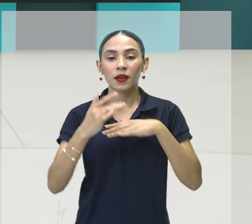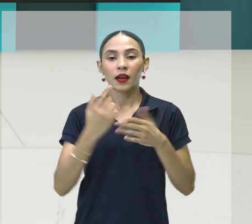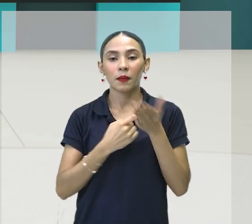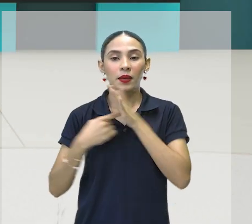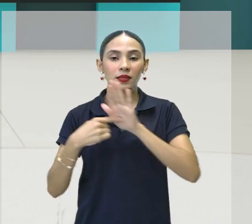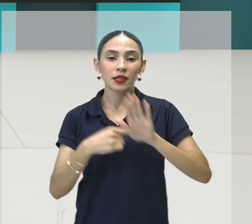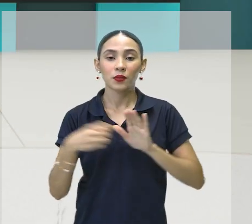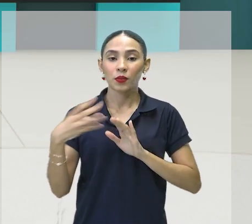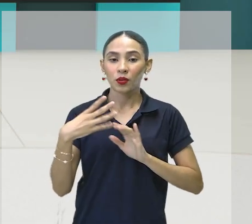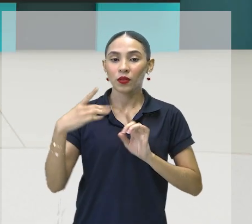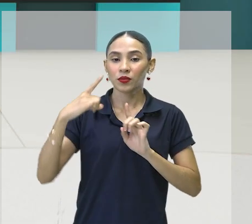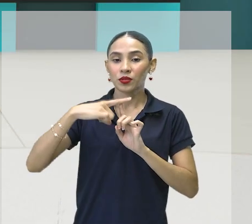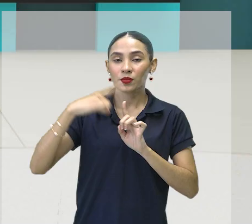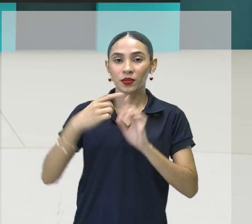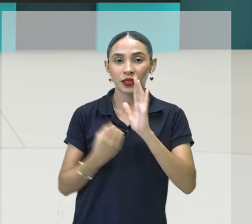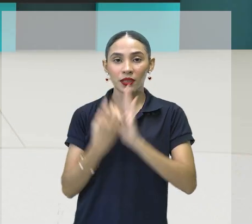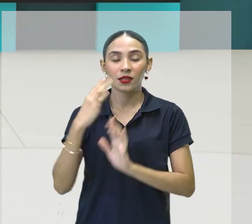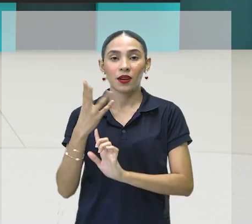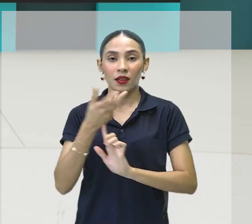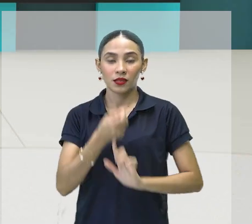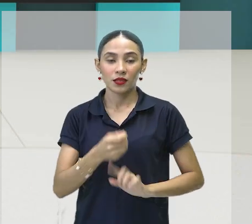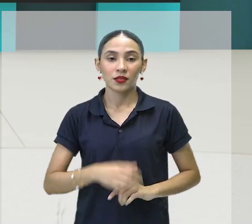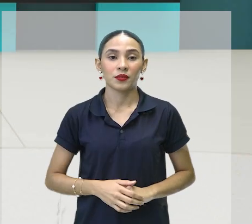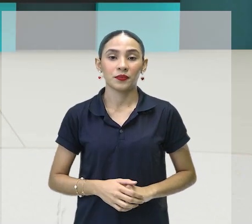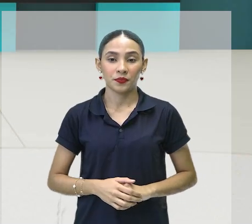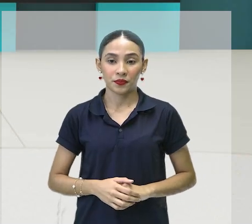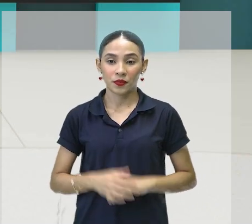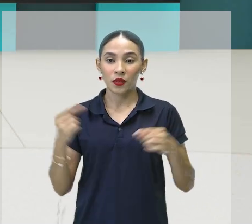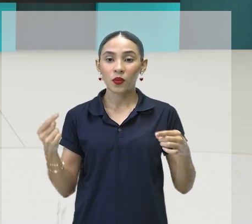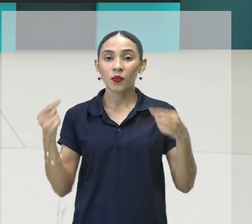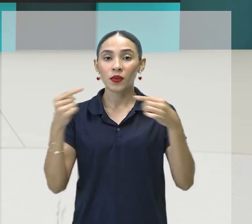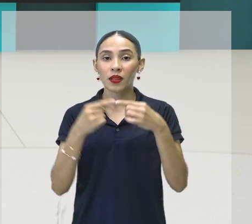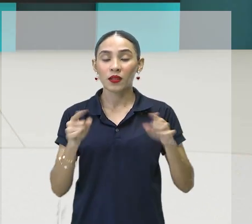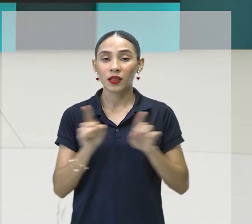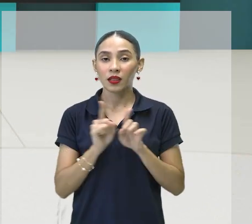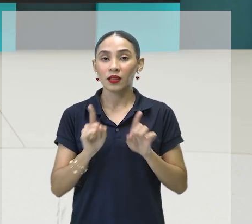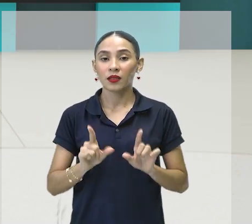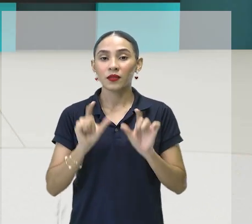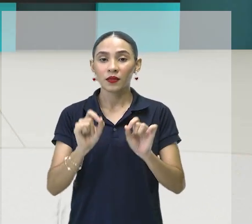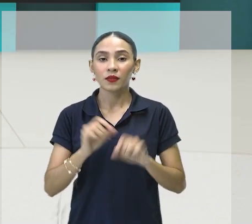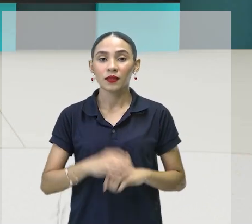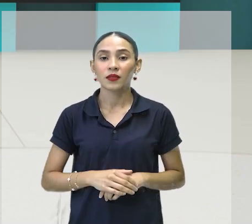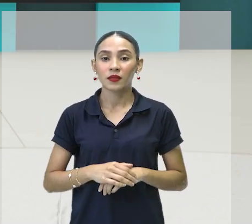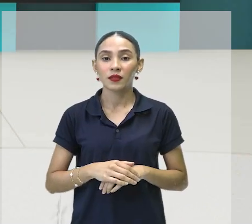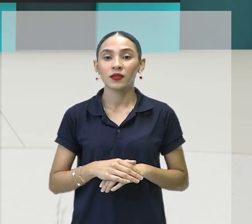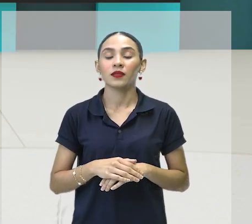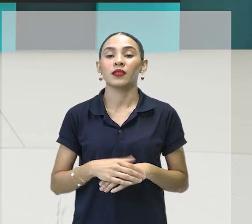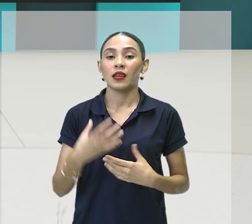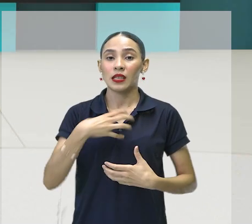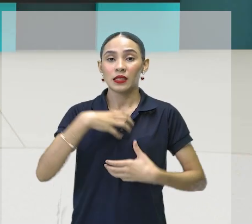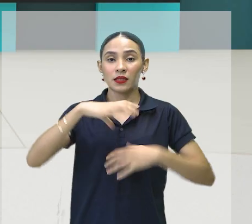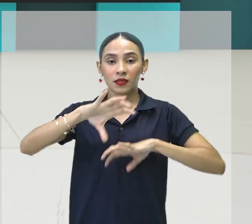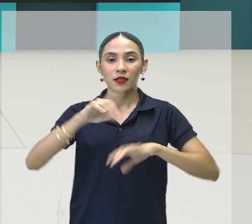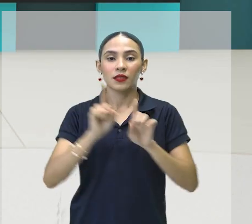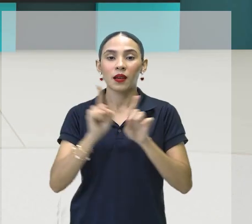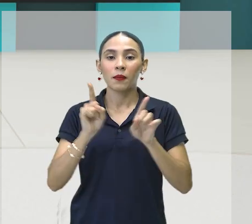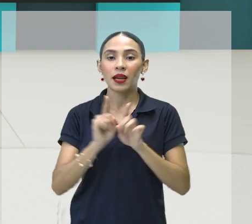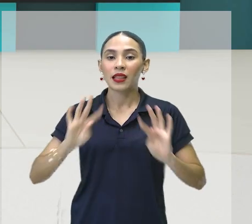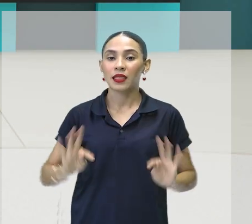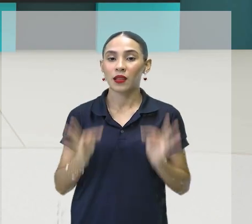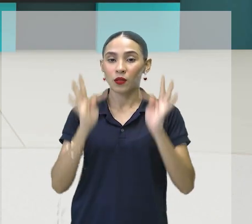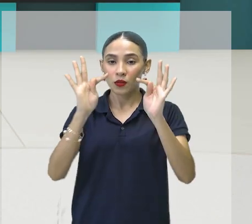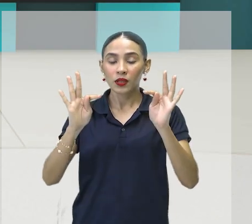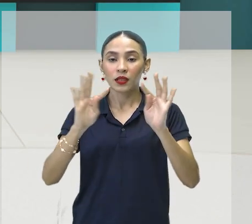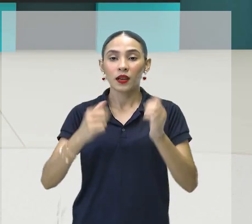nova era da criação artística, combinando sensibilidade e tecnologia.